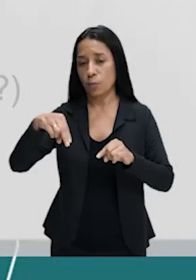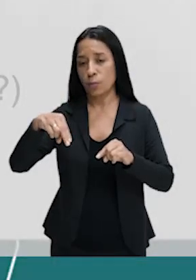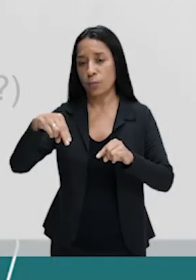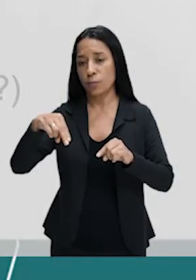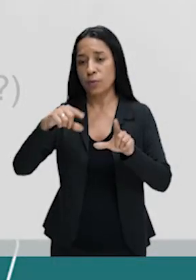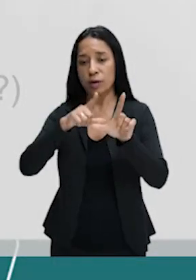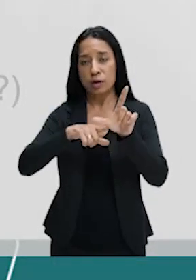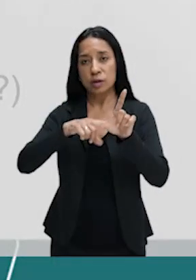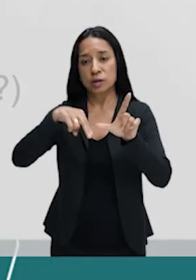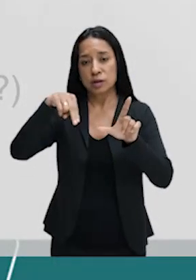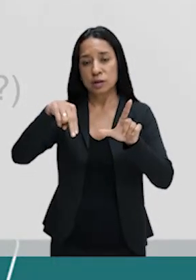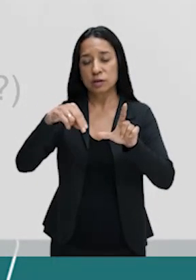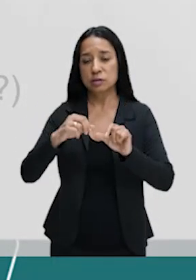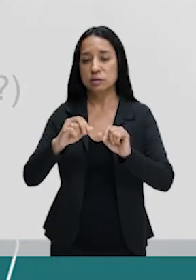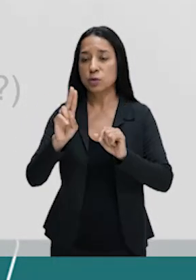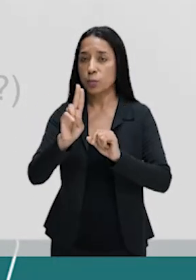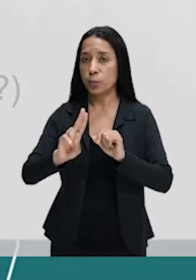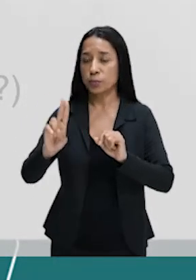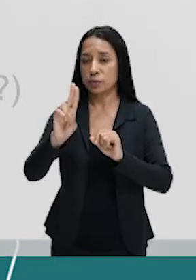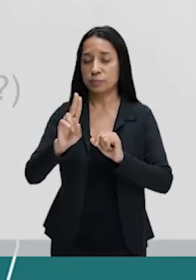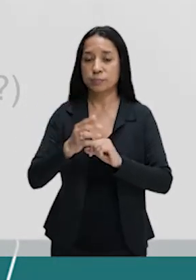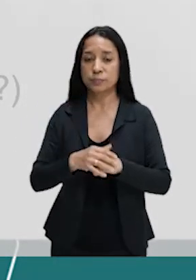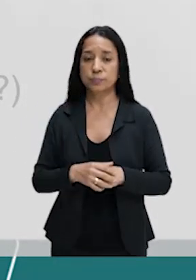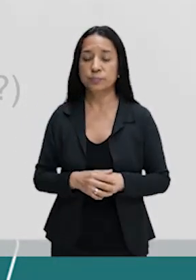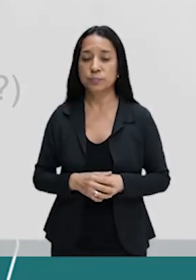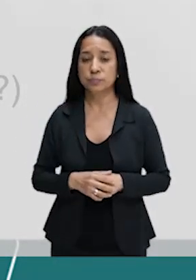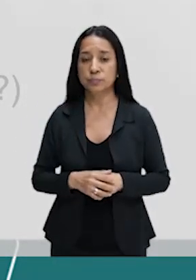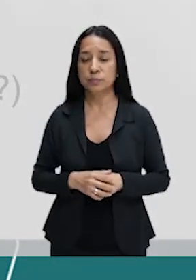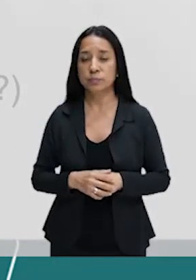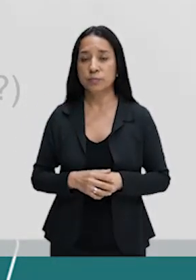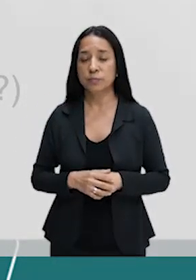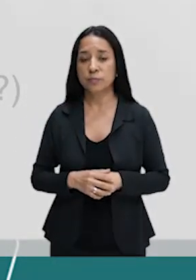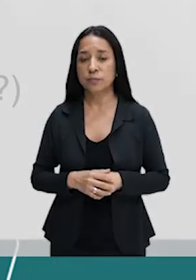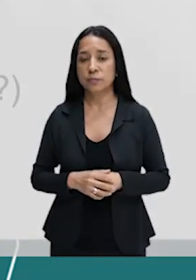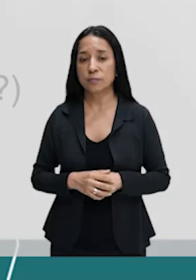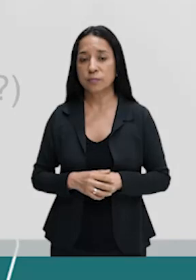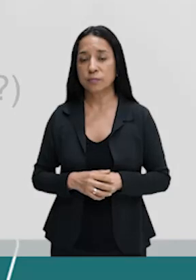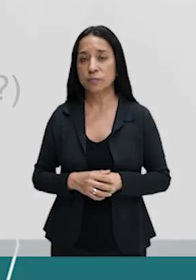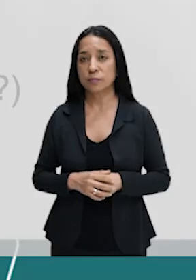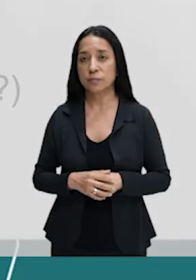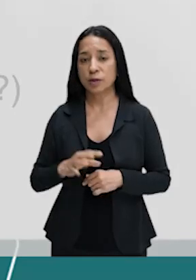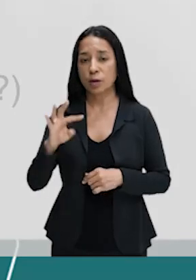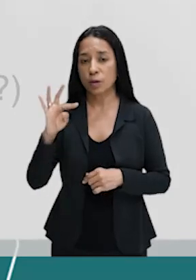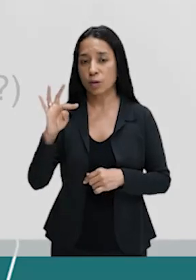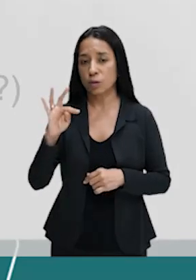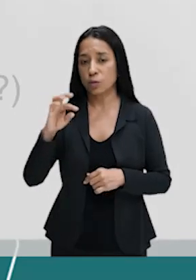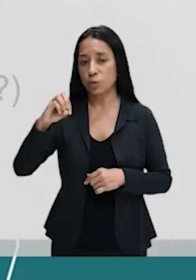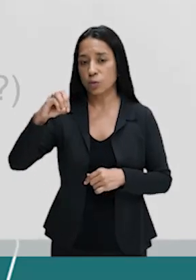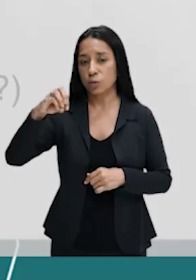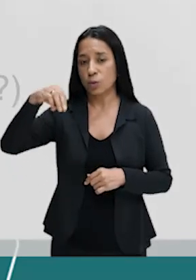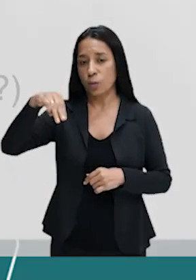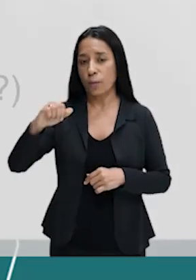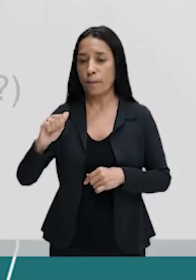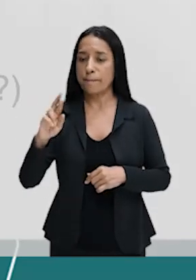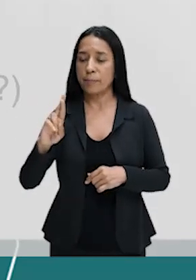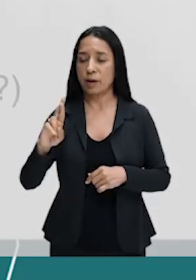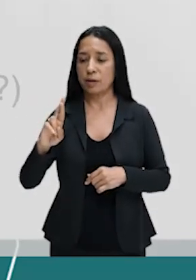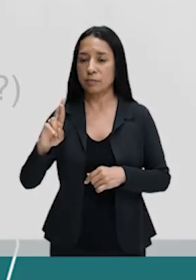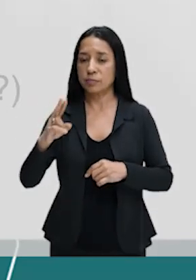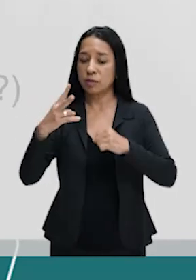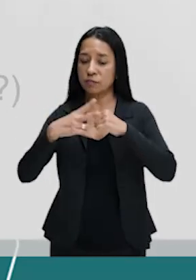Tomar, tomar. Então, yo tomo, tú tomas, él toma.